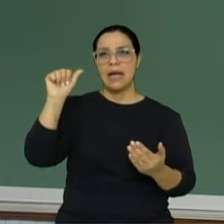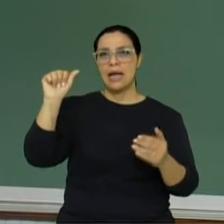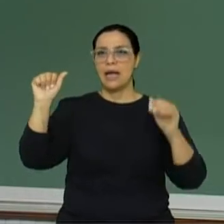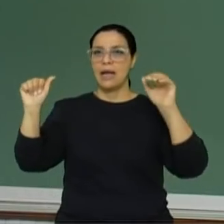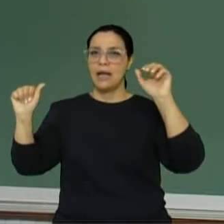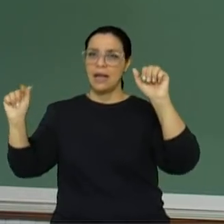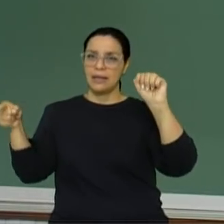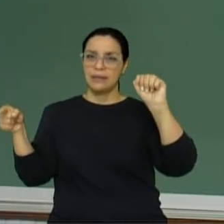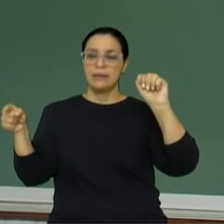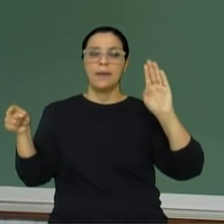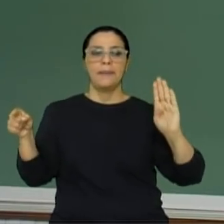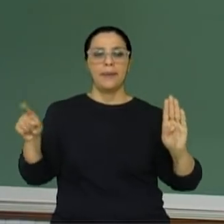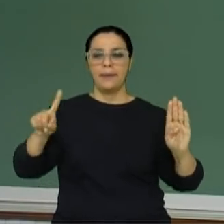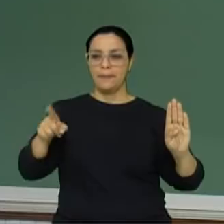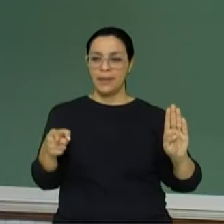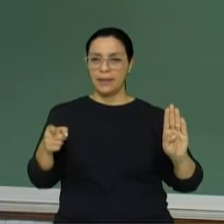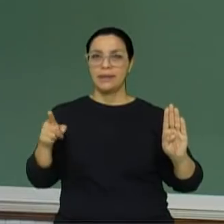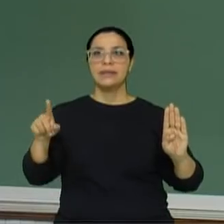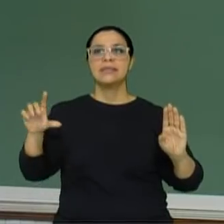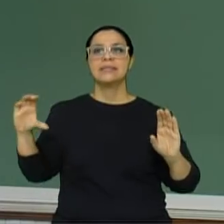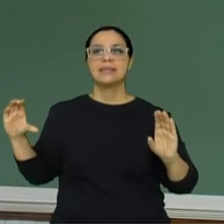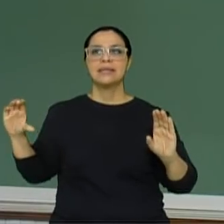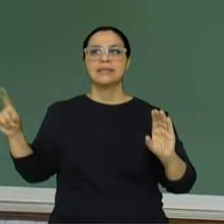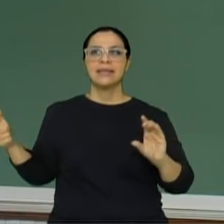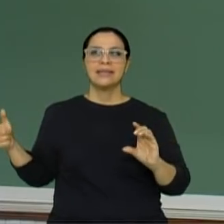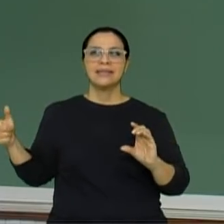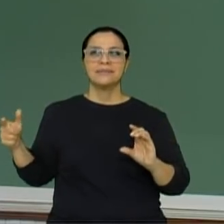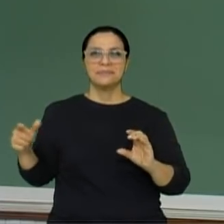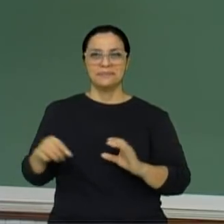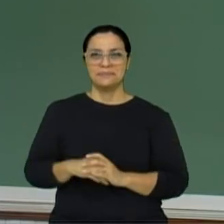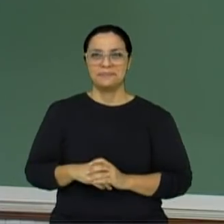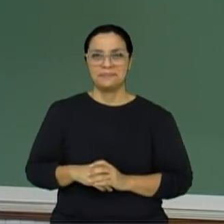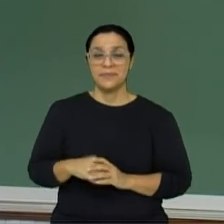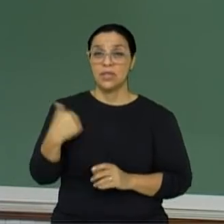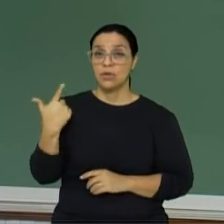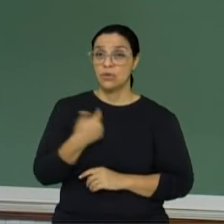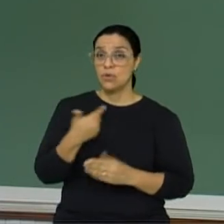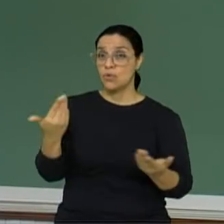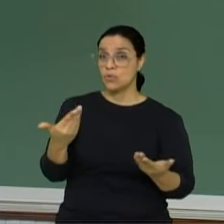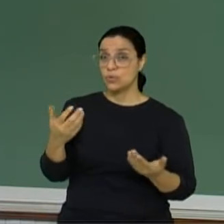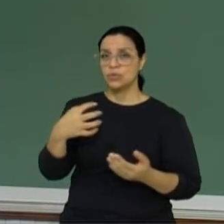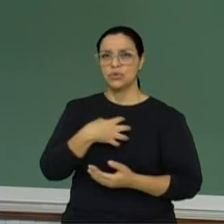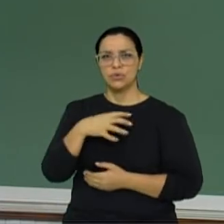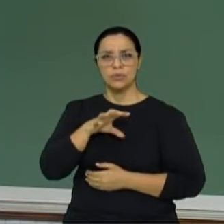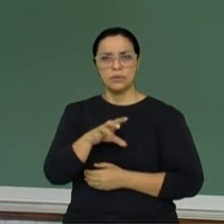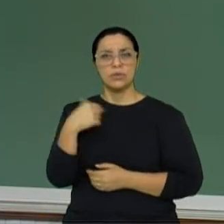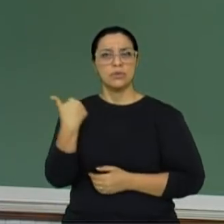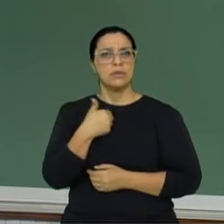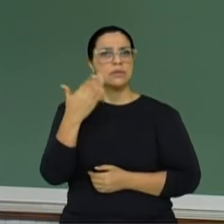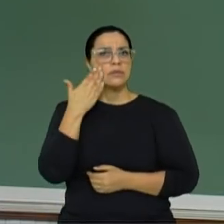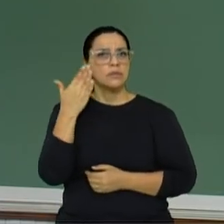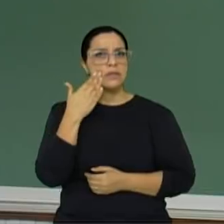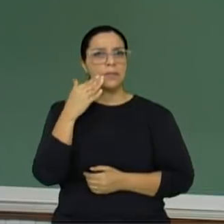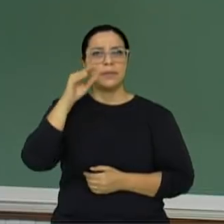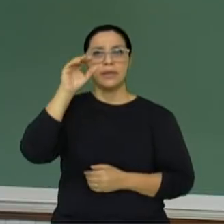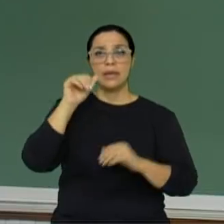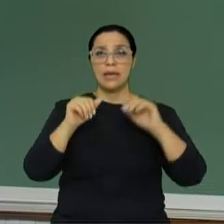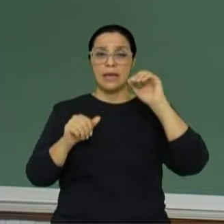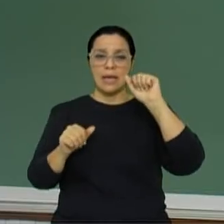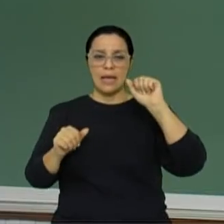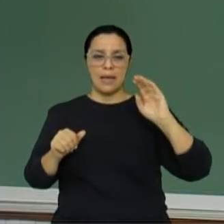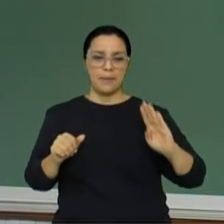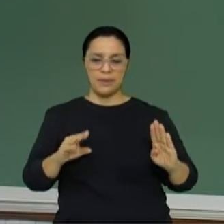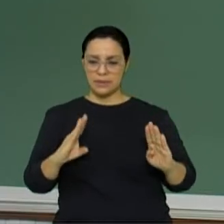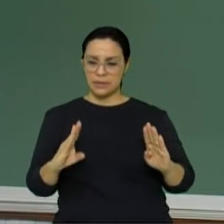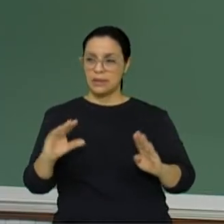desse, esse é correspondente desse e esse é correspondente desse, beleza? Dessa forma, né, sabendo que são correspondentes, eu posso dizer para